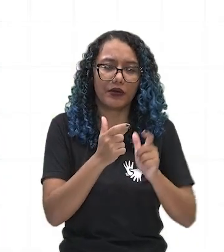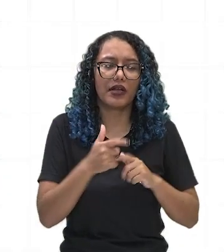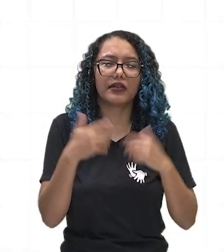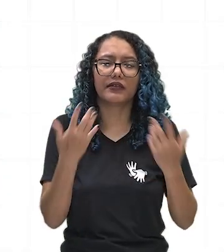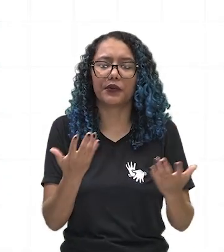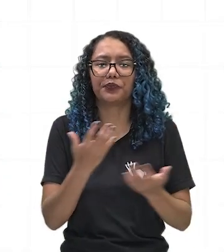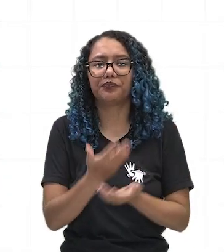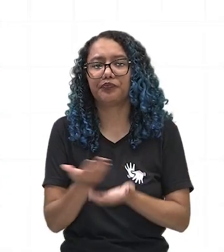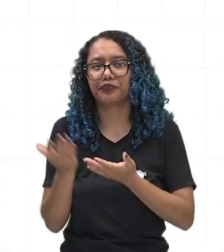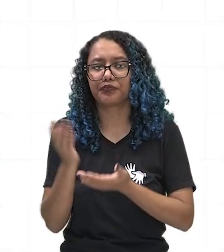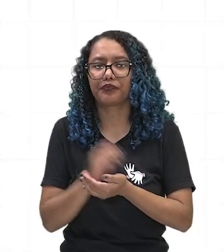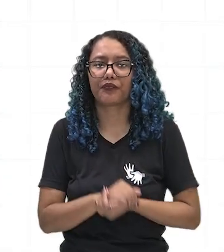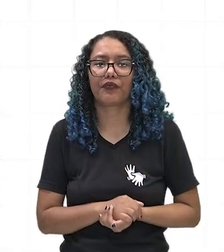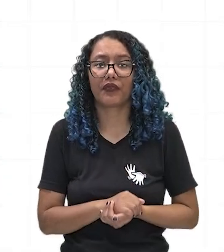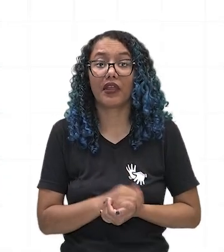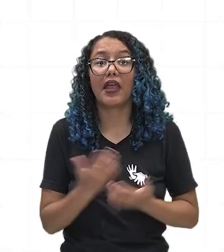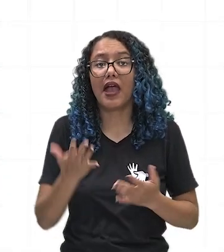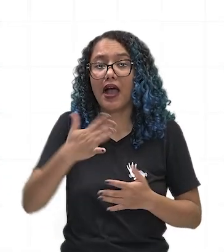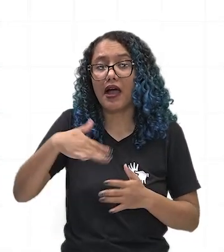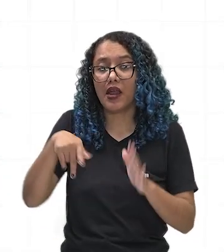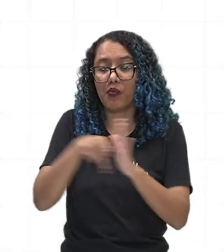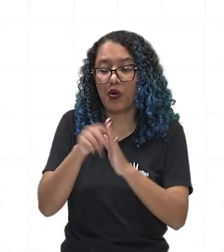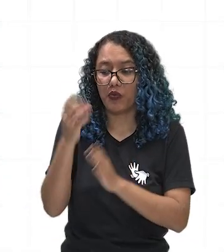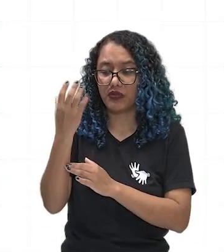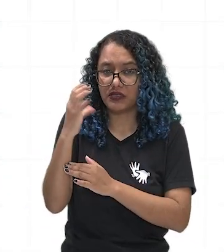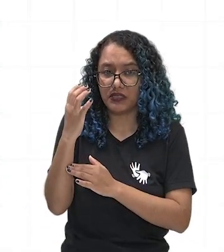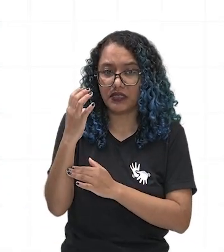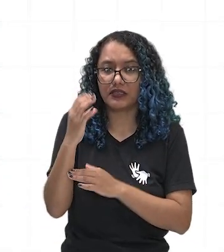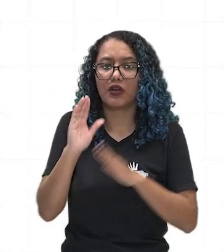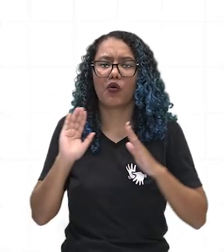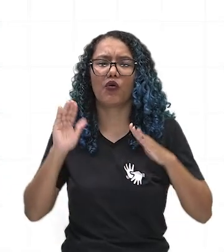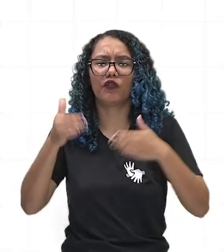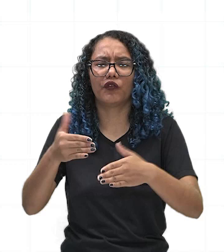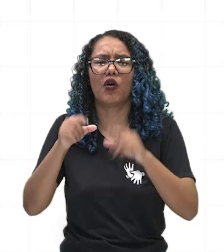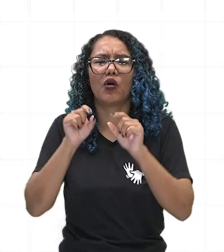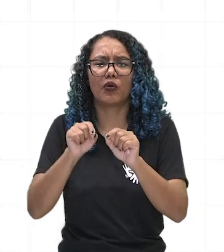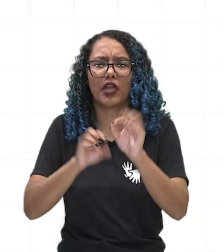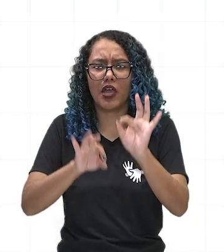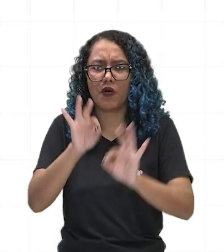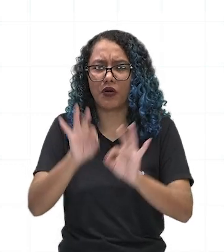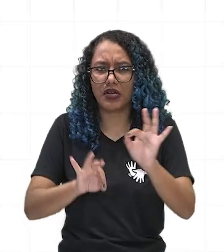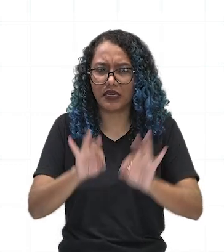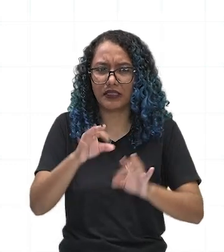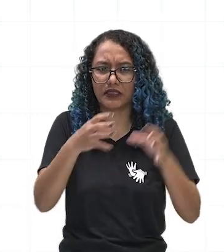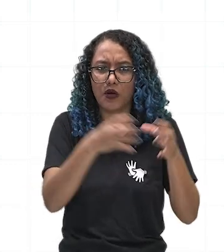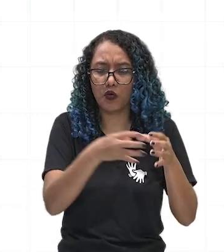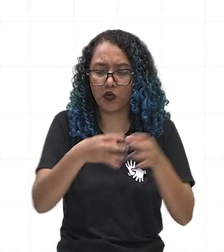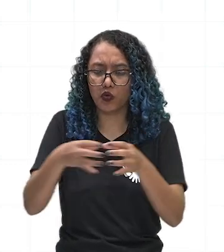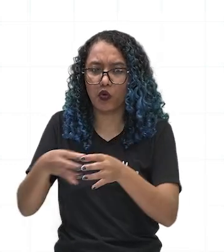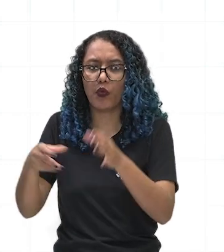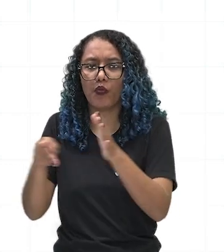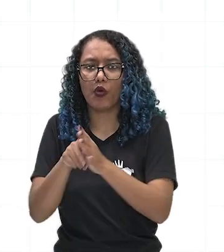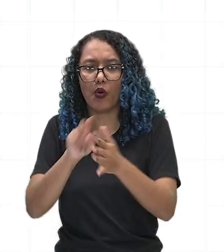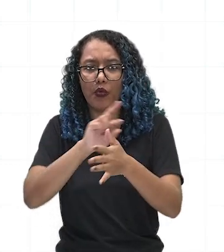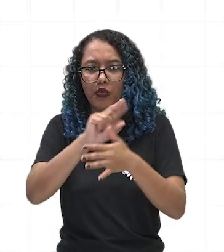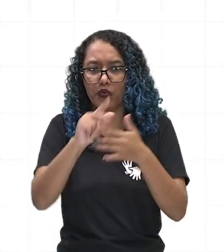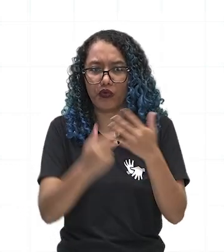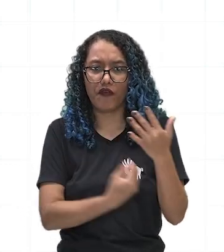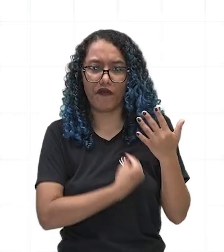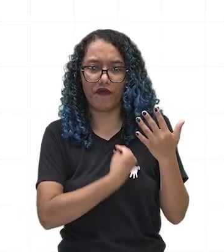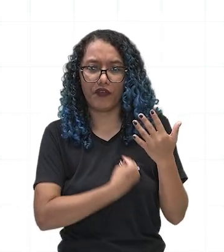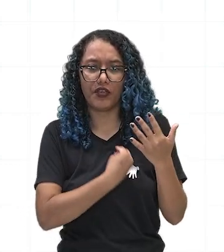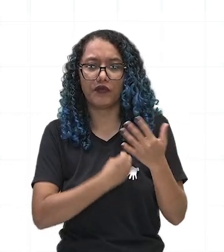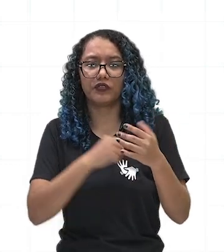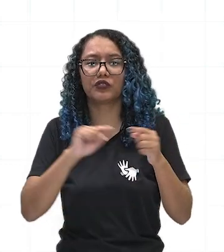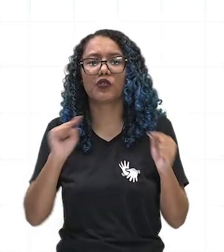que a taxonomia, ela é uma área da ciência que se ocupa em classificar os seres vivos de acordo com as